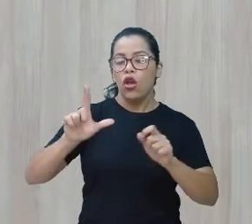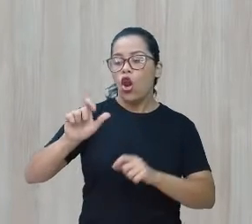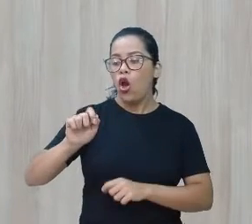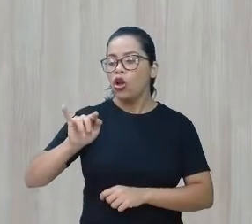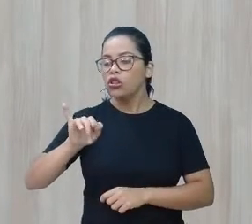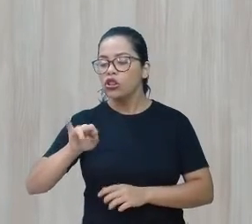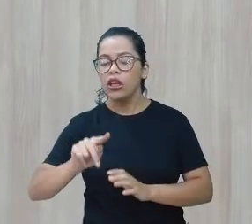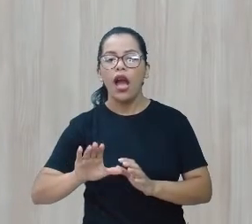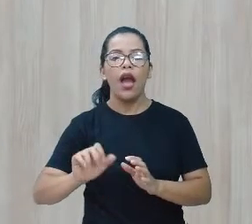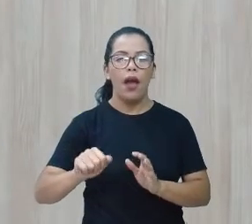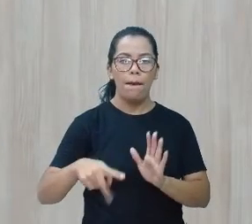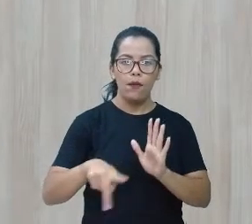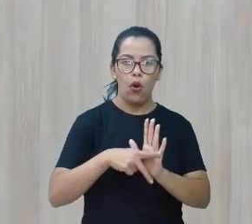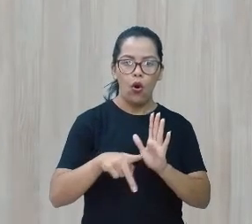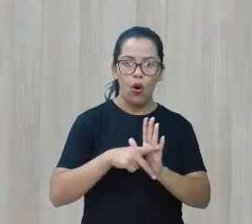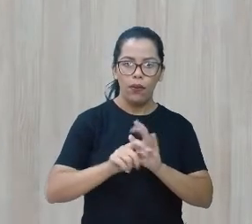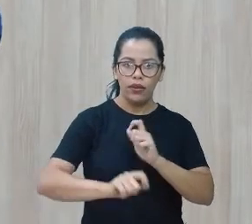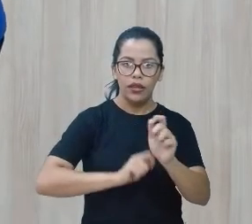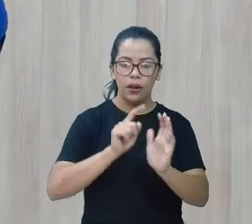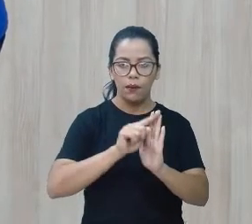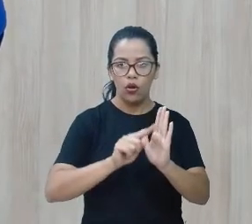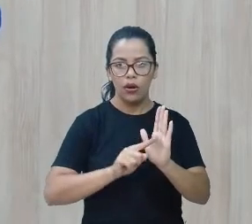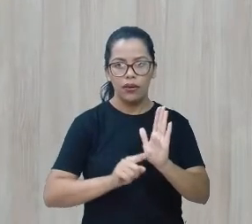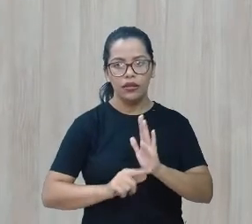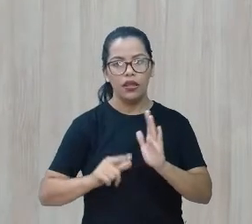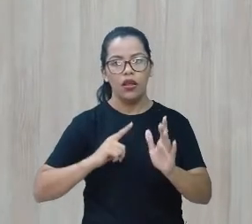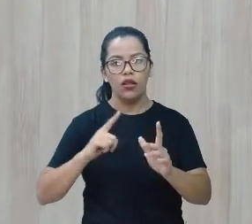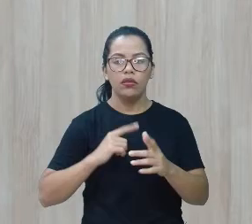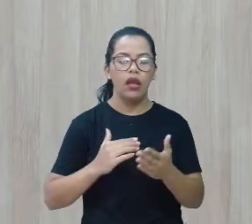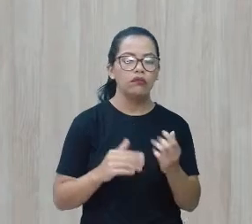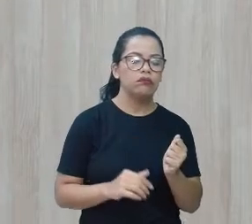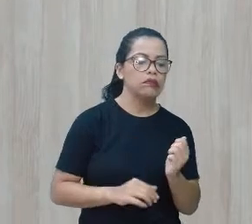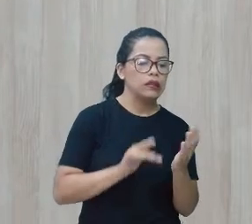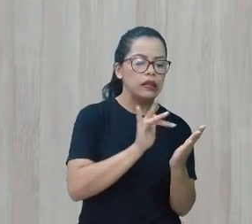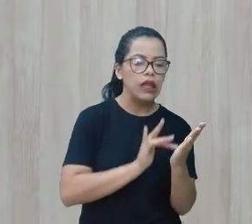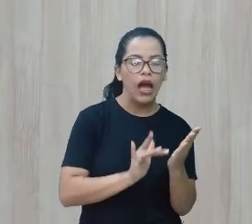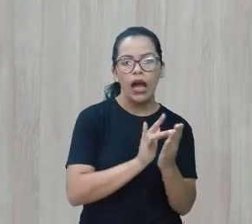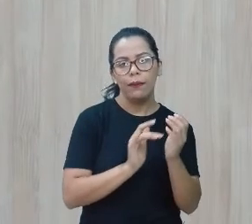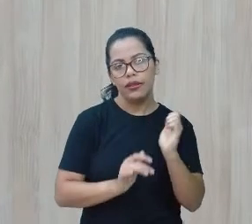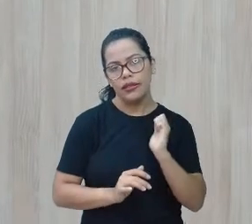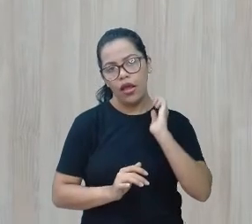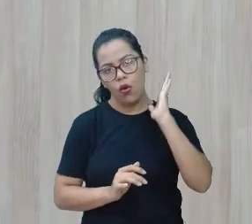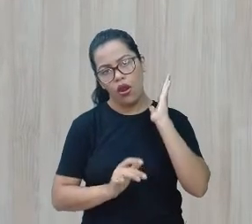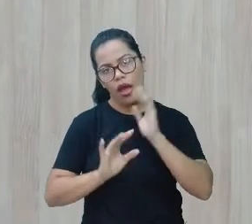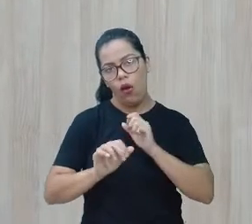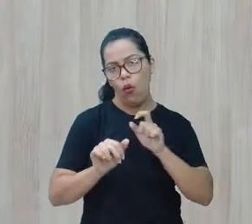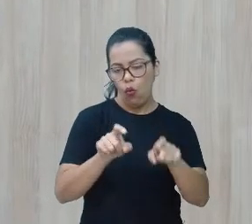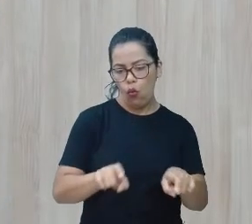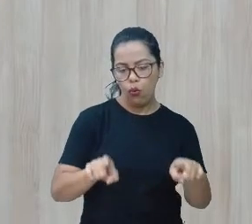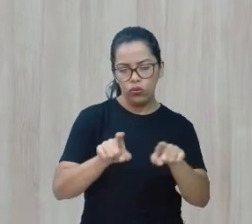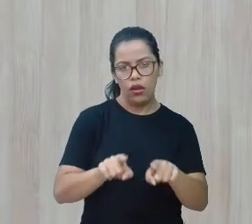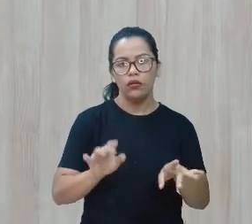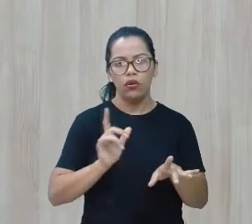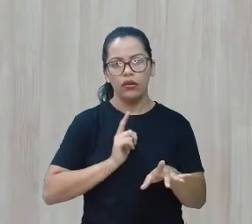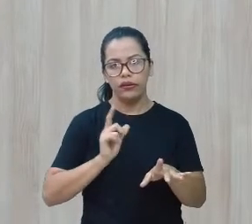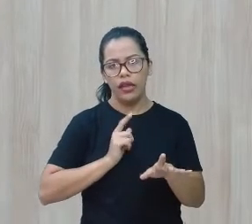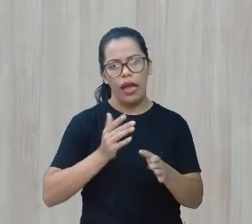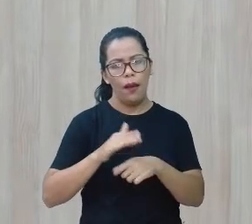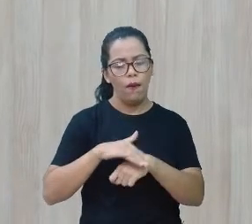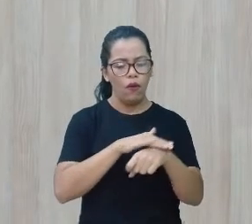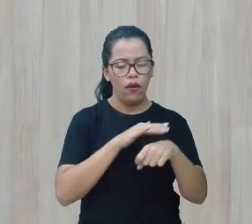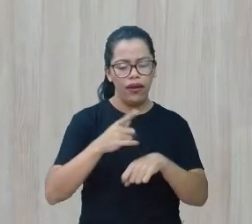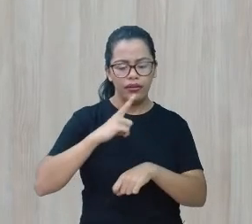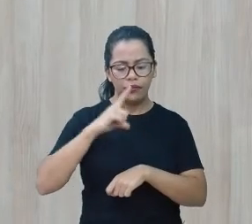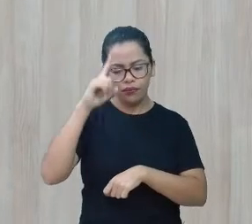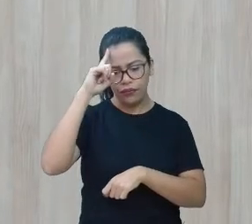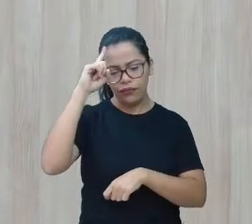aparelhos eletrônicos, né? O seu celular, o seu computador, o tablet, enfim, essas situações que a gente tem no nosso dia a dia.